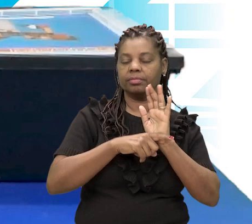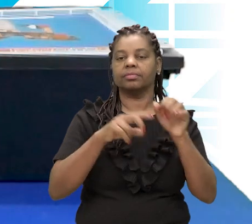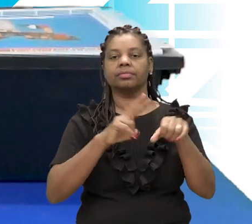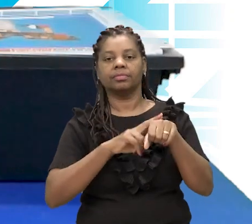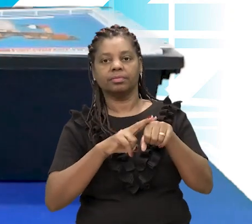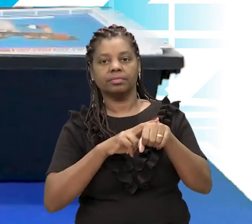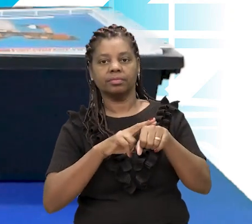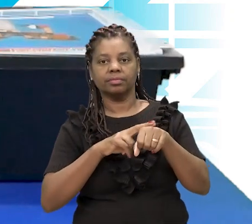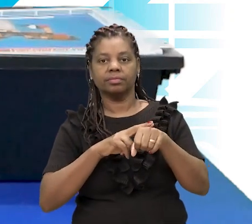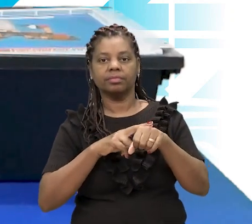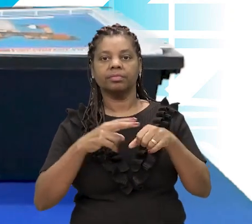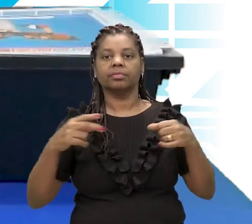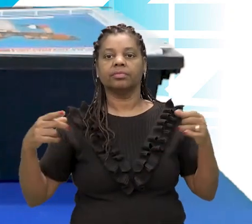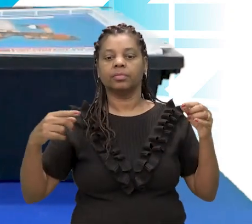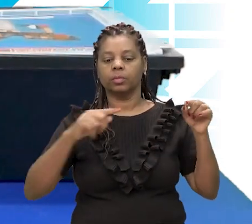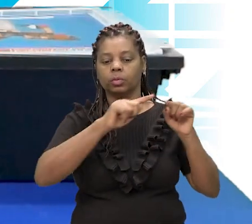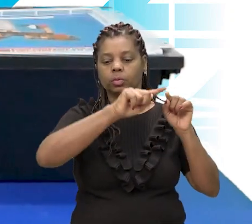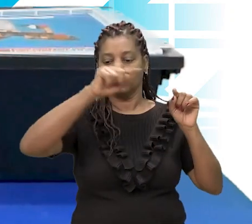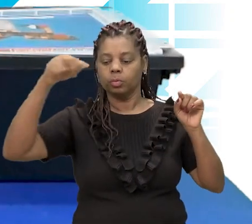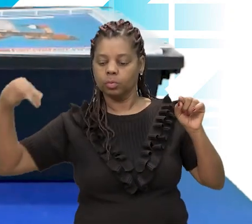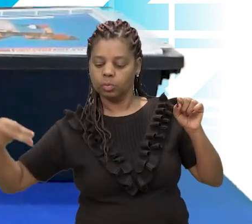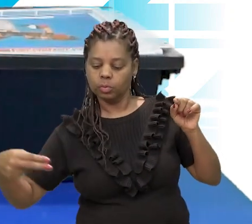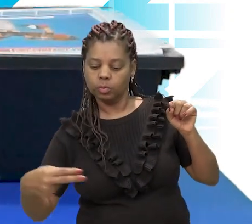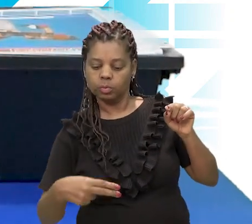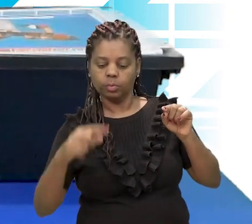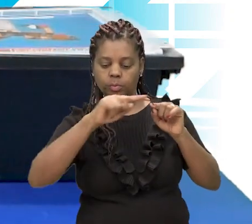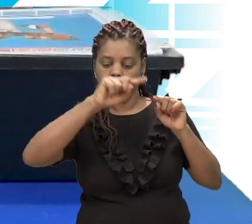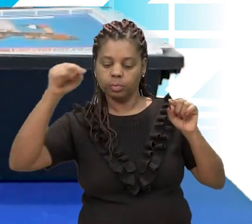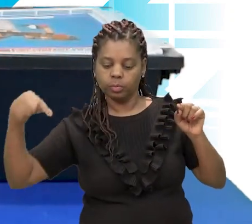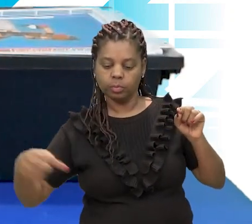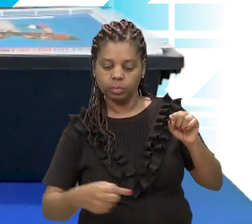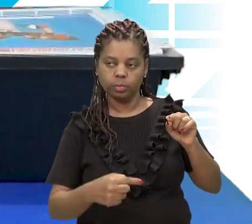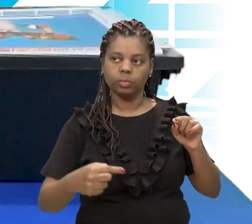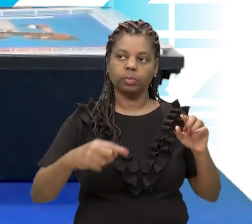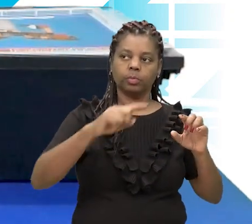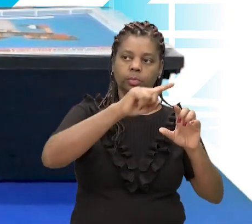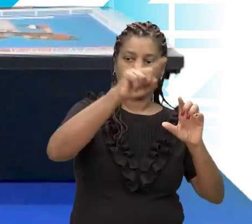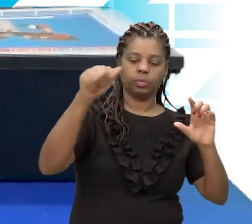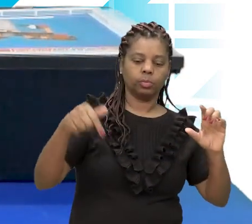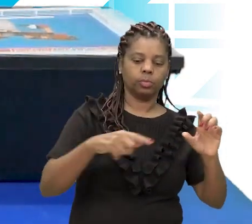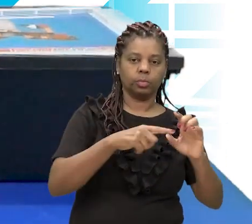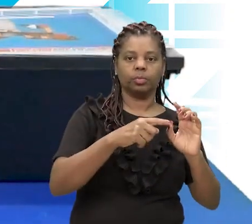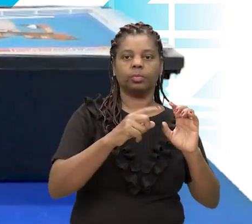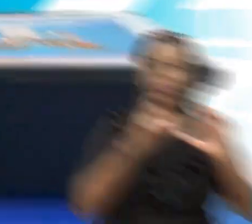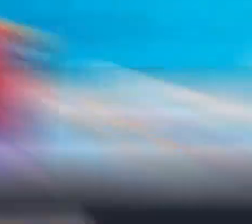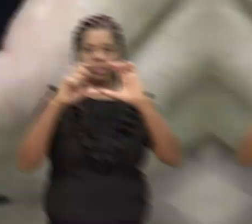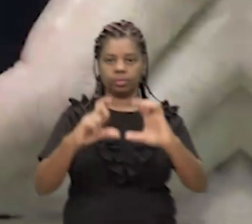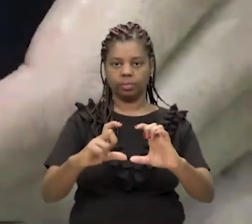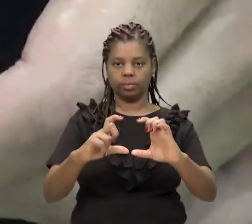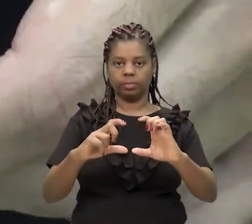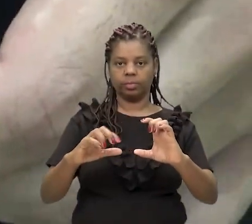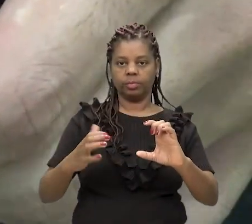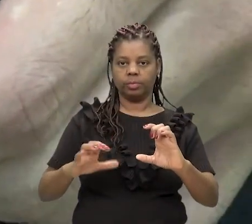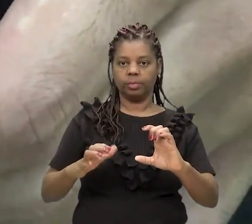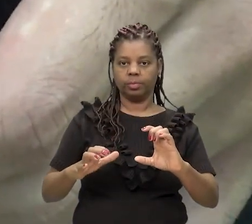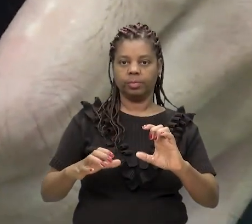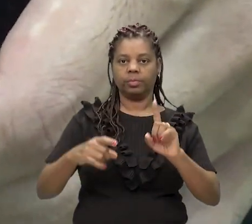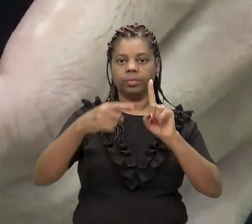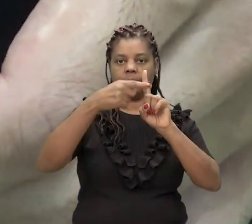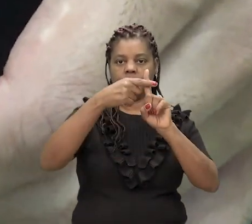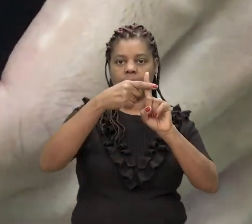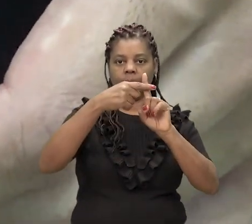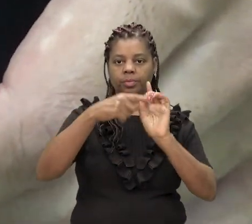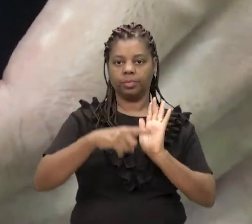ladinho negativo, já o verde. Conecta na bateria e conecta no nosso dispositivo. Bem, aqui nós temos a